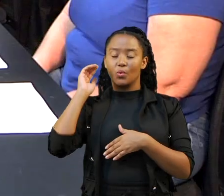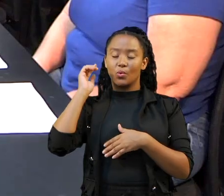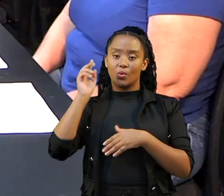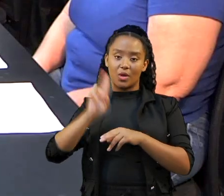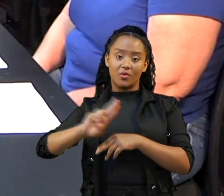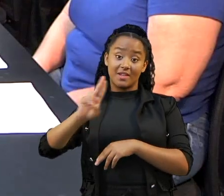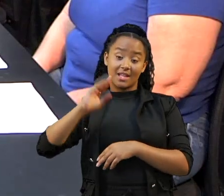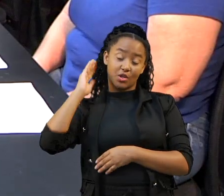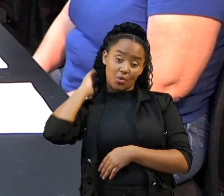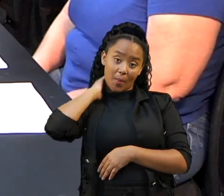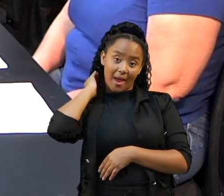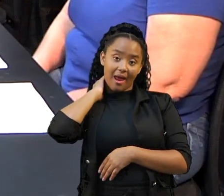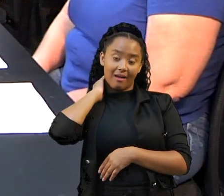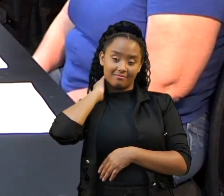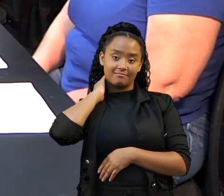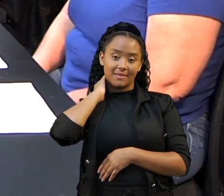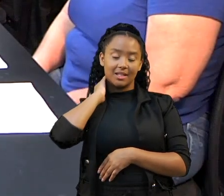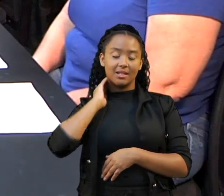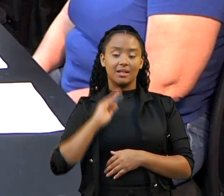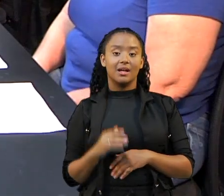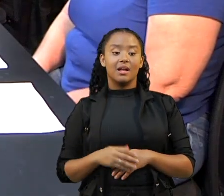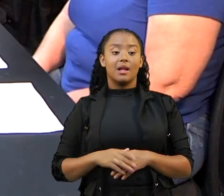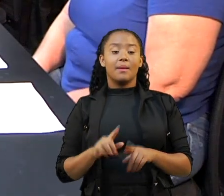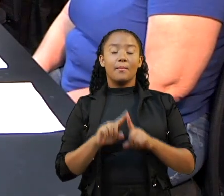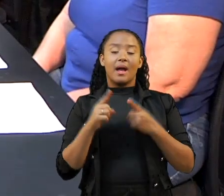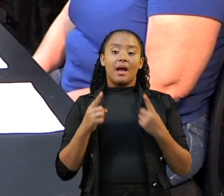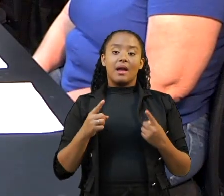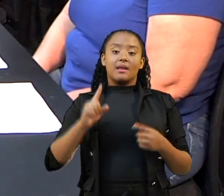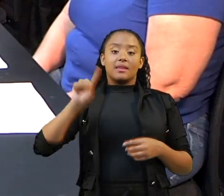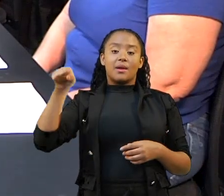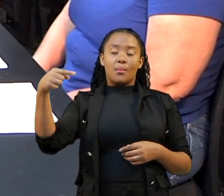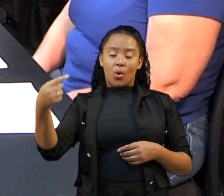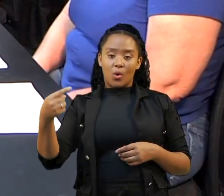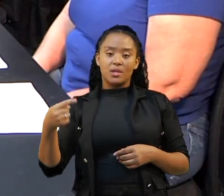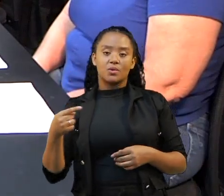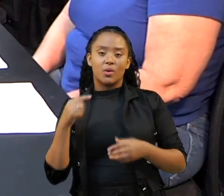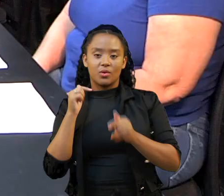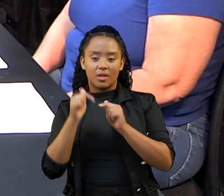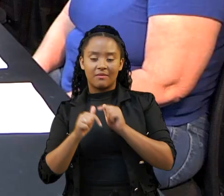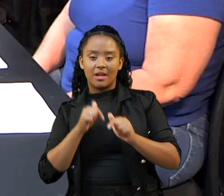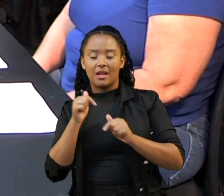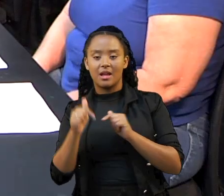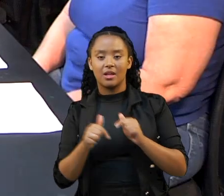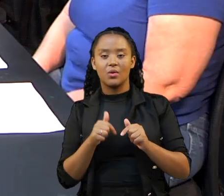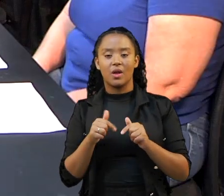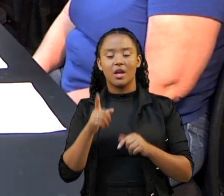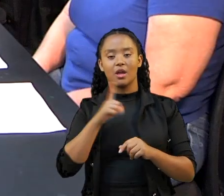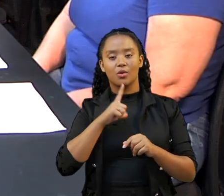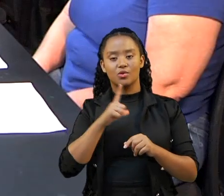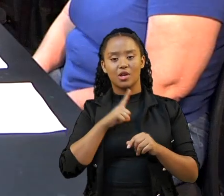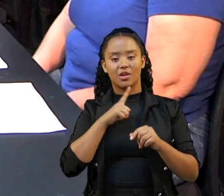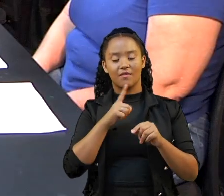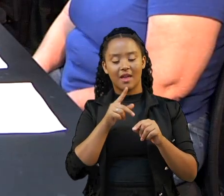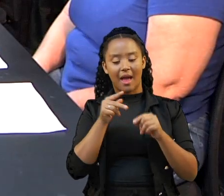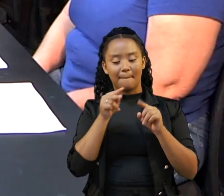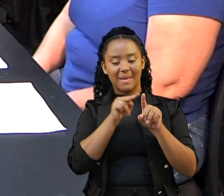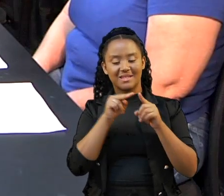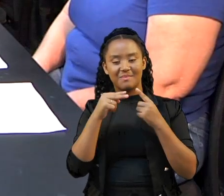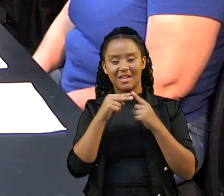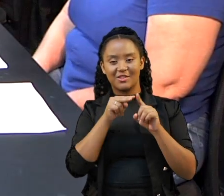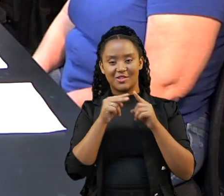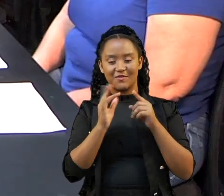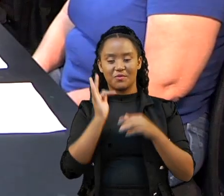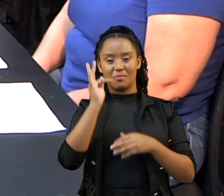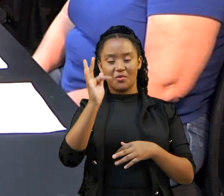né? Depois, quando eu estava trabalhando, eu vi essa perspectiva, né, de